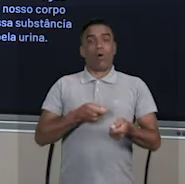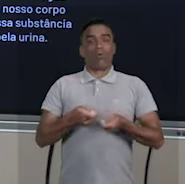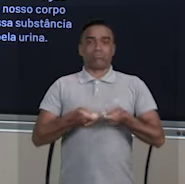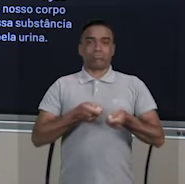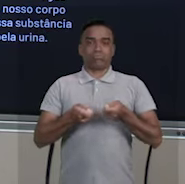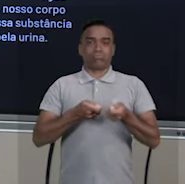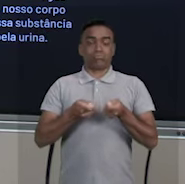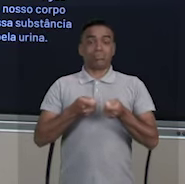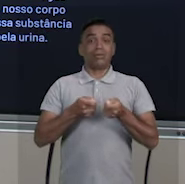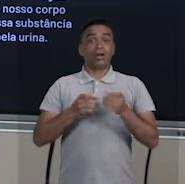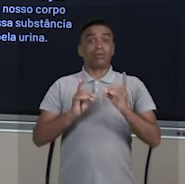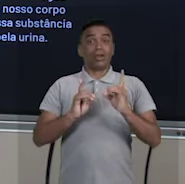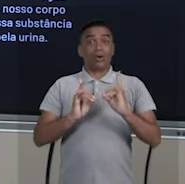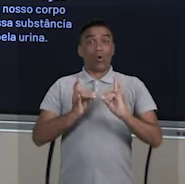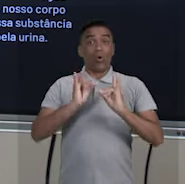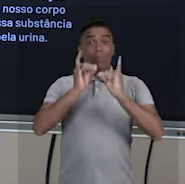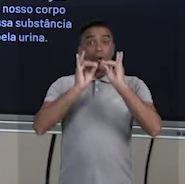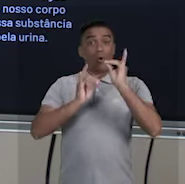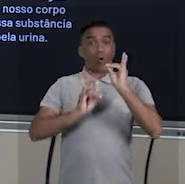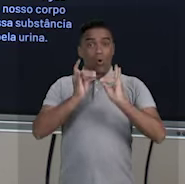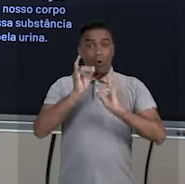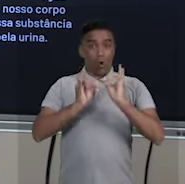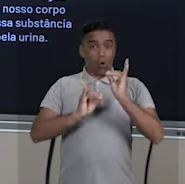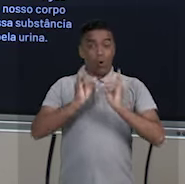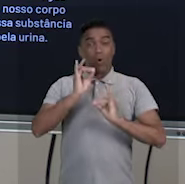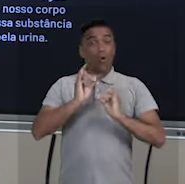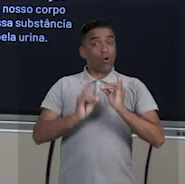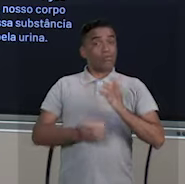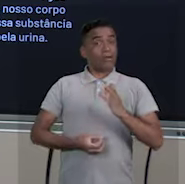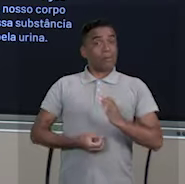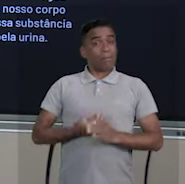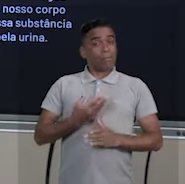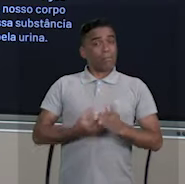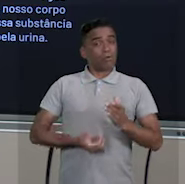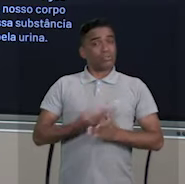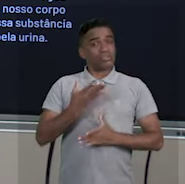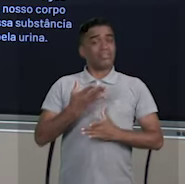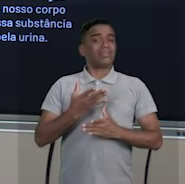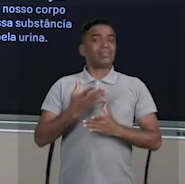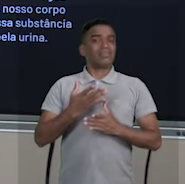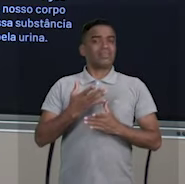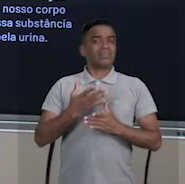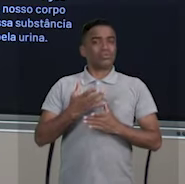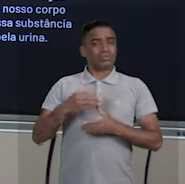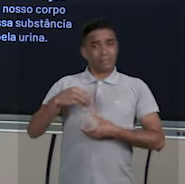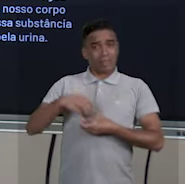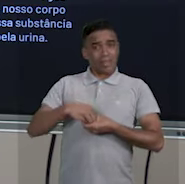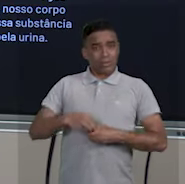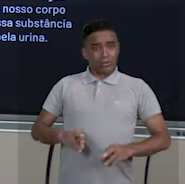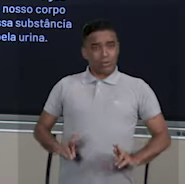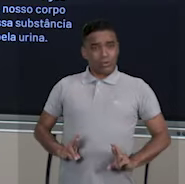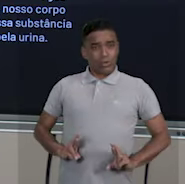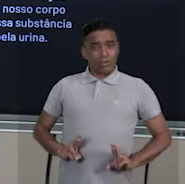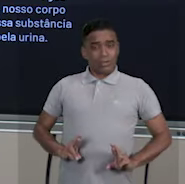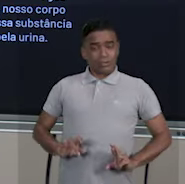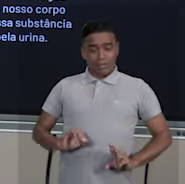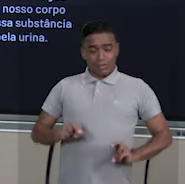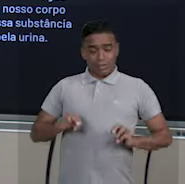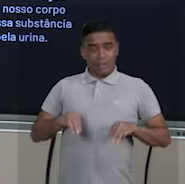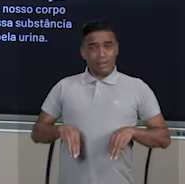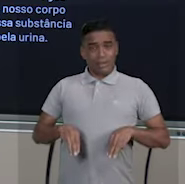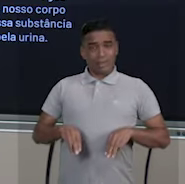né, hormônios que são produzidos pelas glândulas suprarrenais que ficam logo em cima do